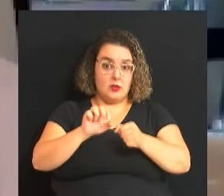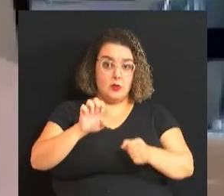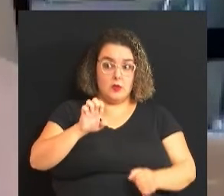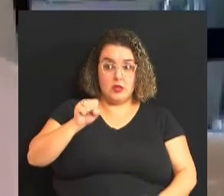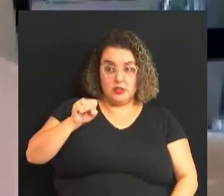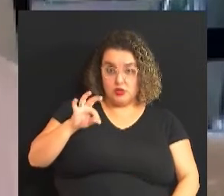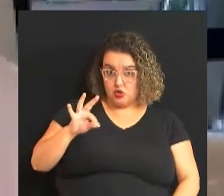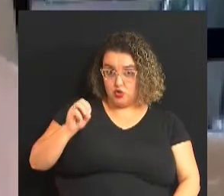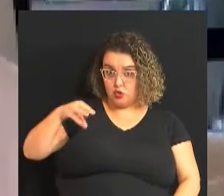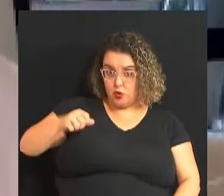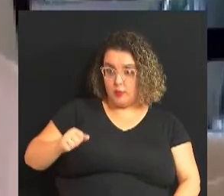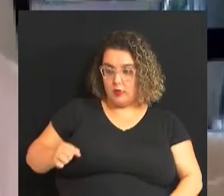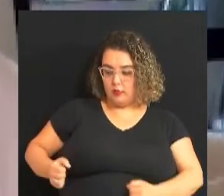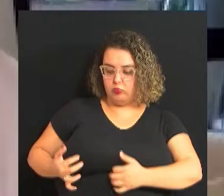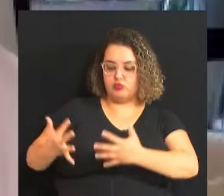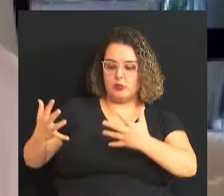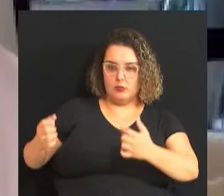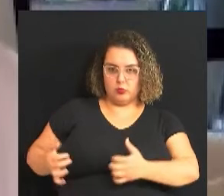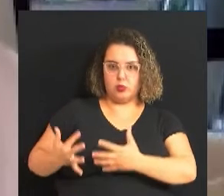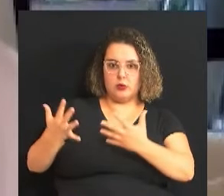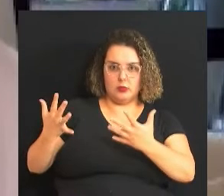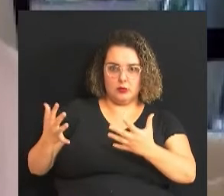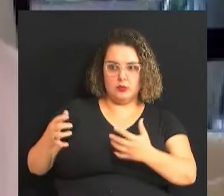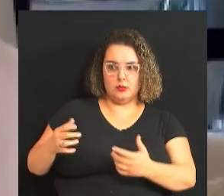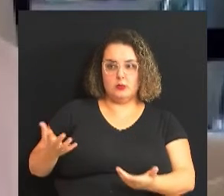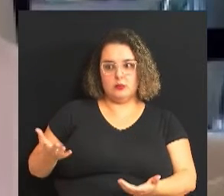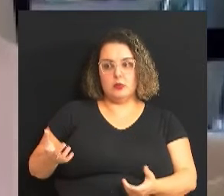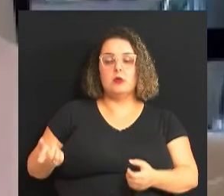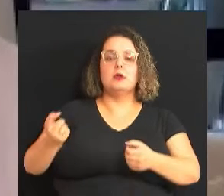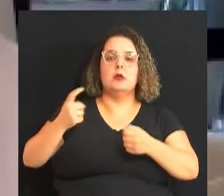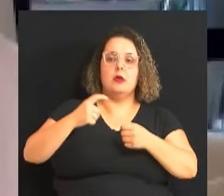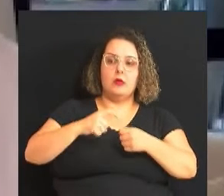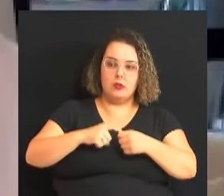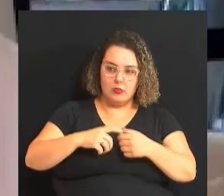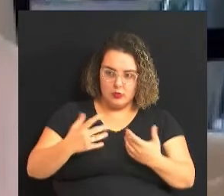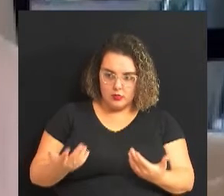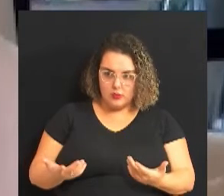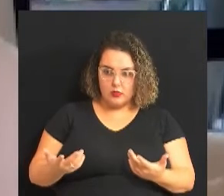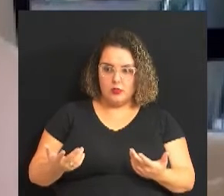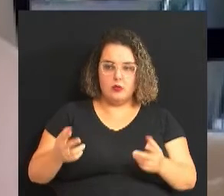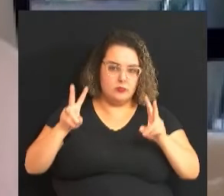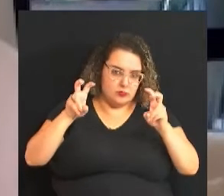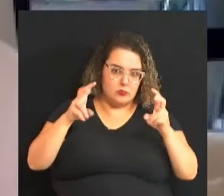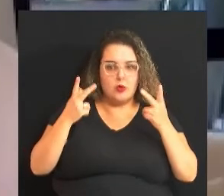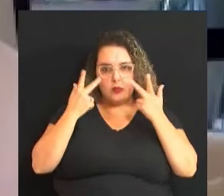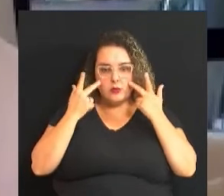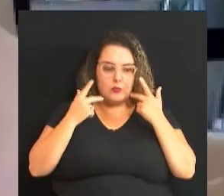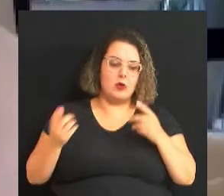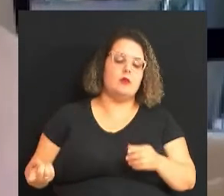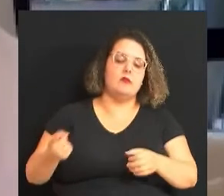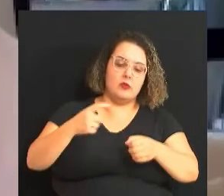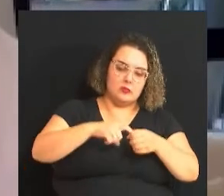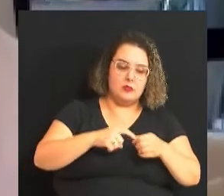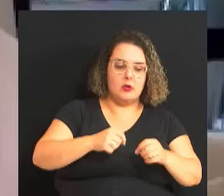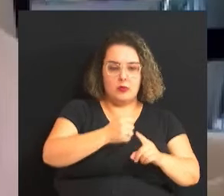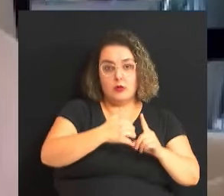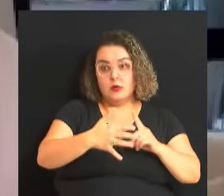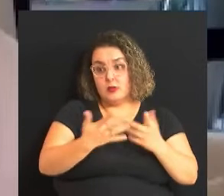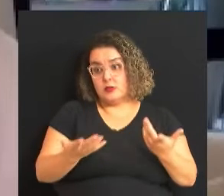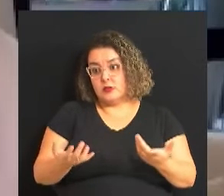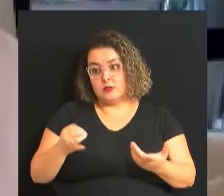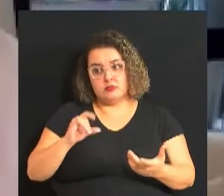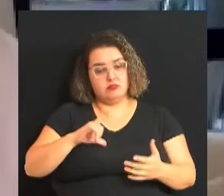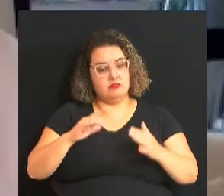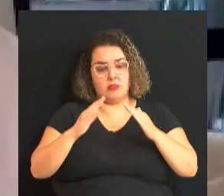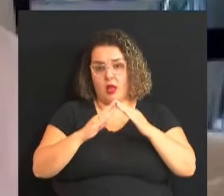conteúdo de gases que foi se acumulando, até ela voltar ao seu ambiente social. Né? Se ela estiver na casa